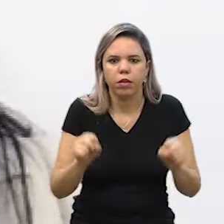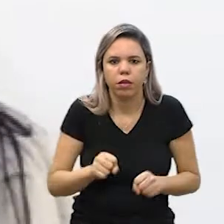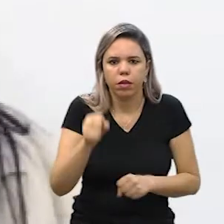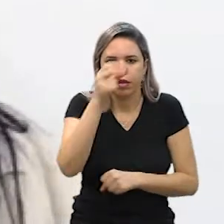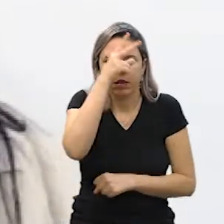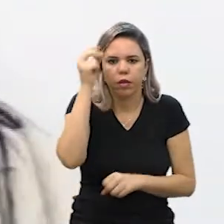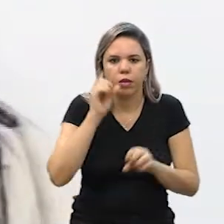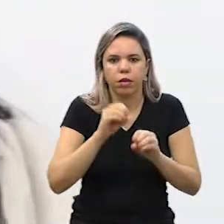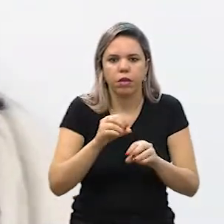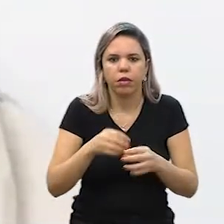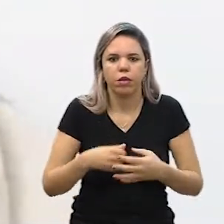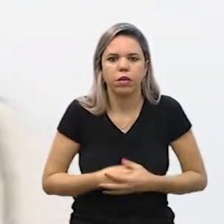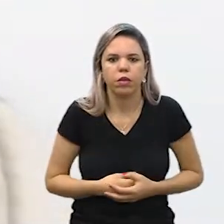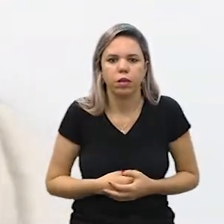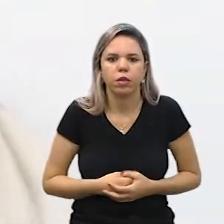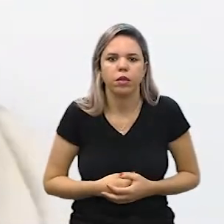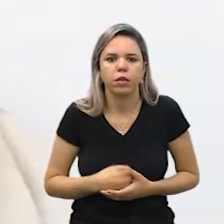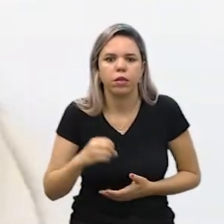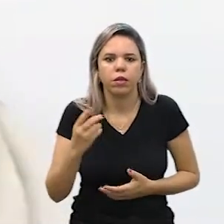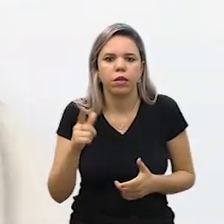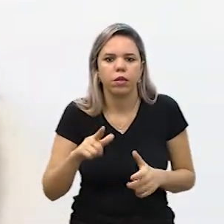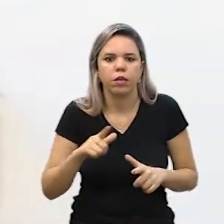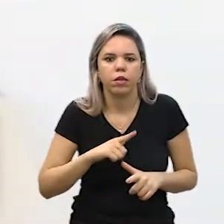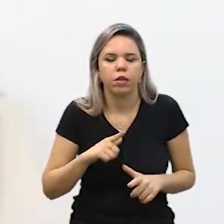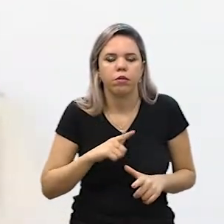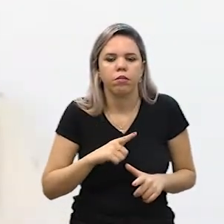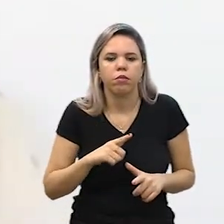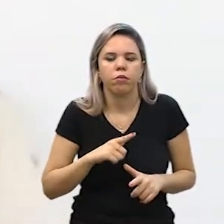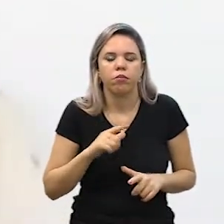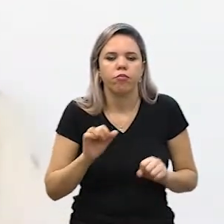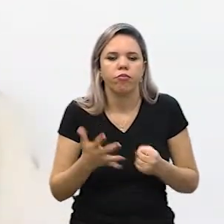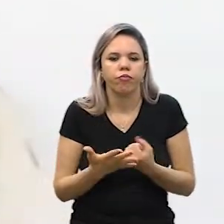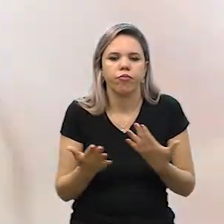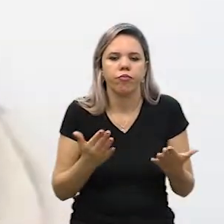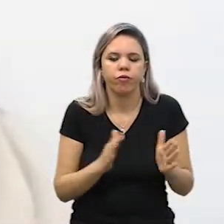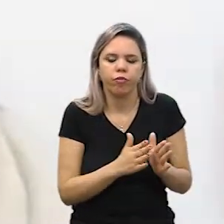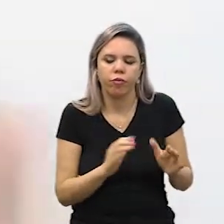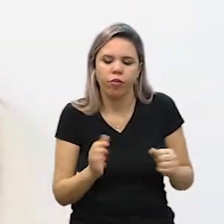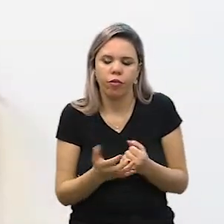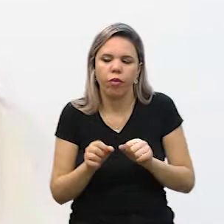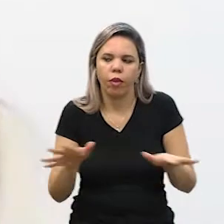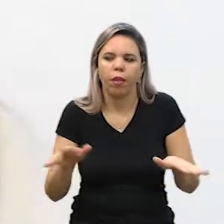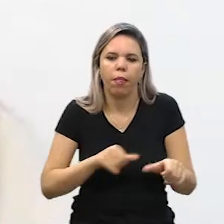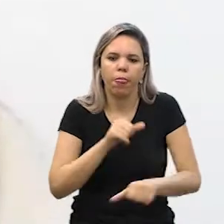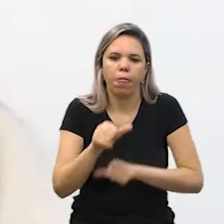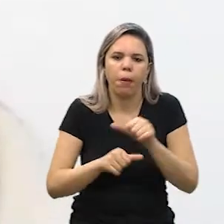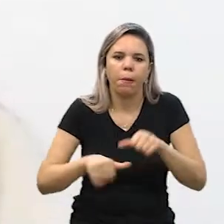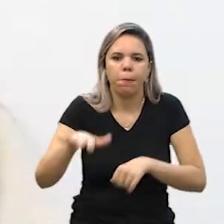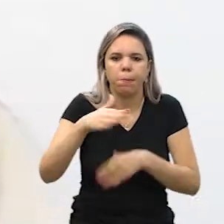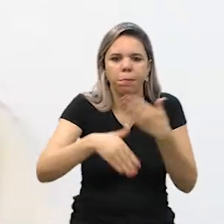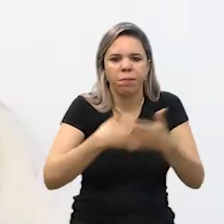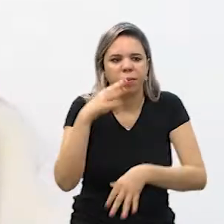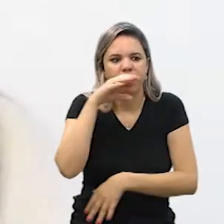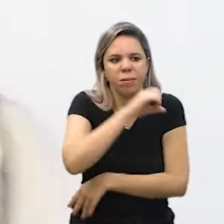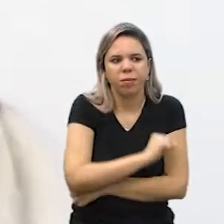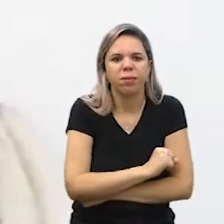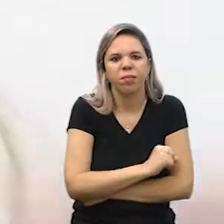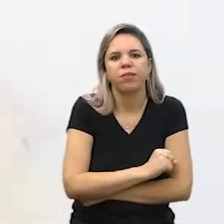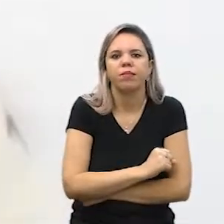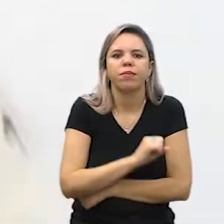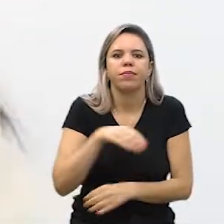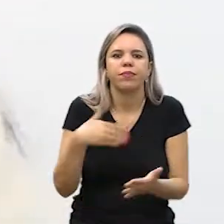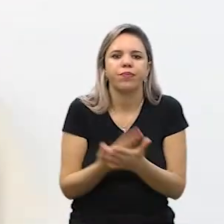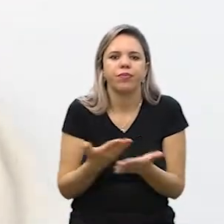público educacional, onde com a pandemia isso tudo aí mudou o cenário do dia para a noite, e